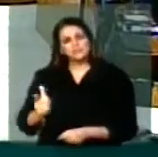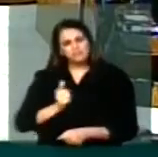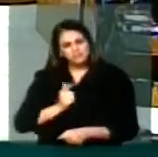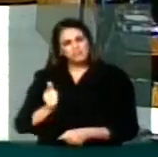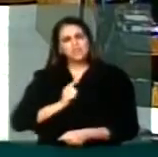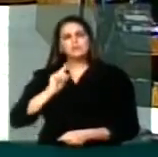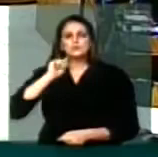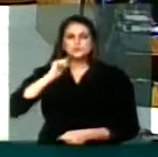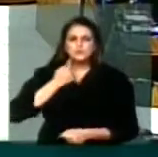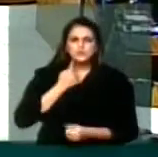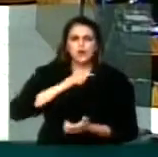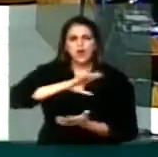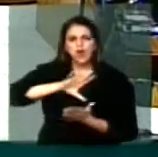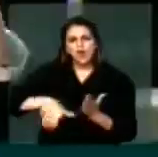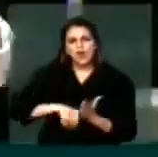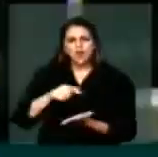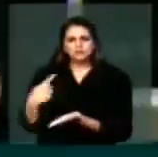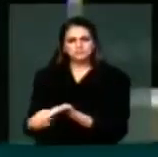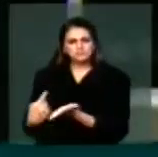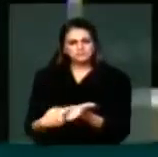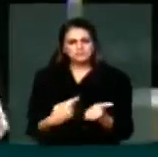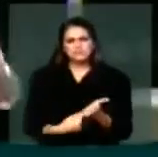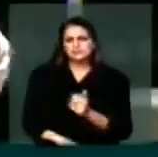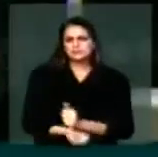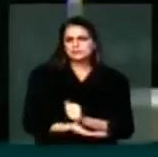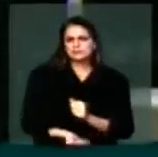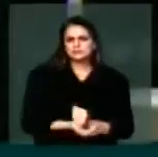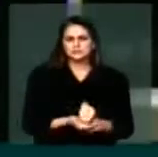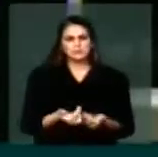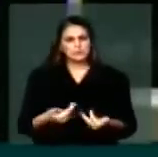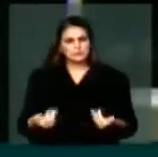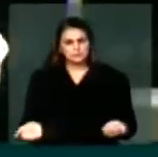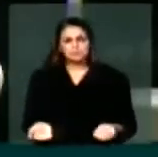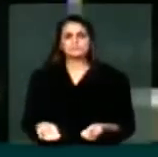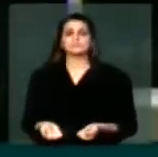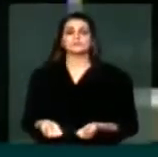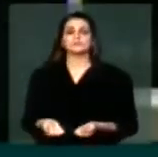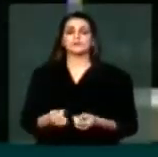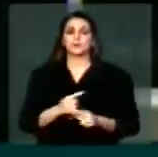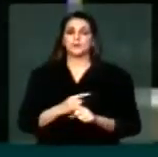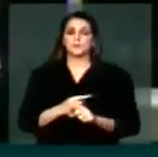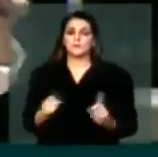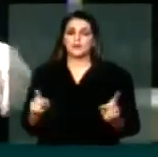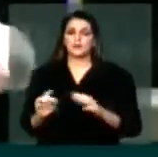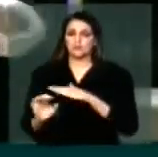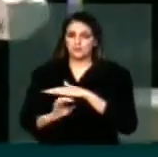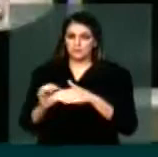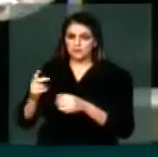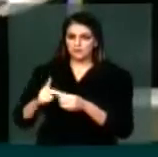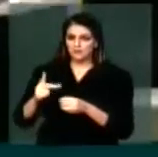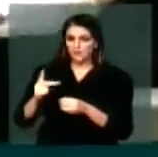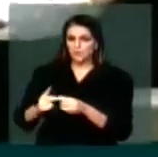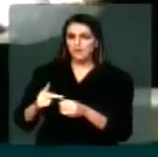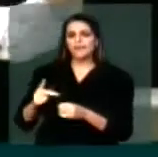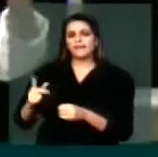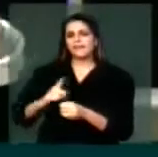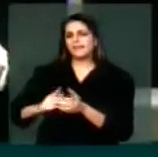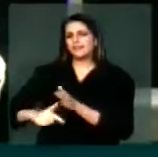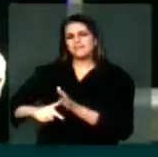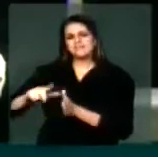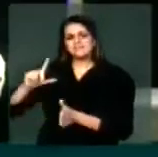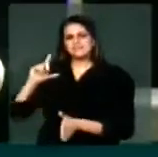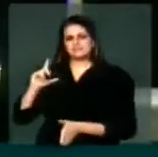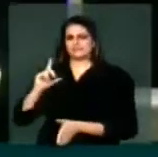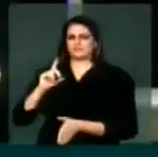de corrupção, de esquemas, de desvios, de propinas, e mesmo na Petrobras as denúncias são bastante